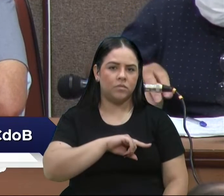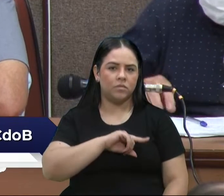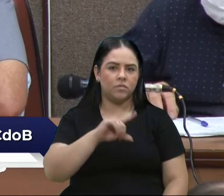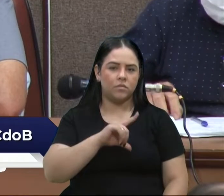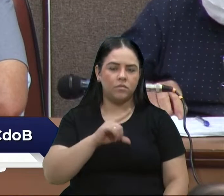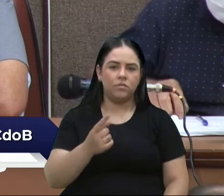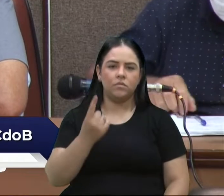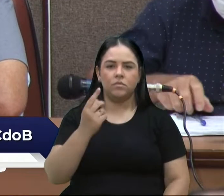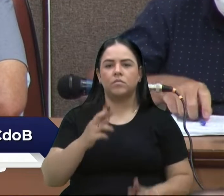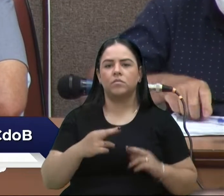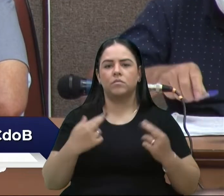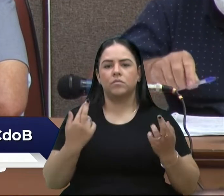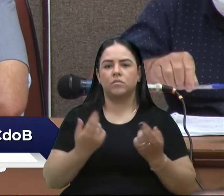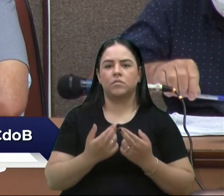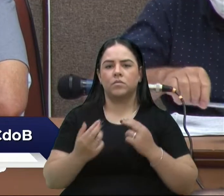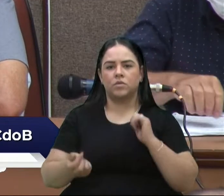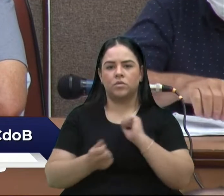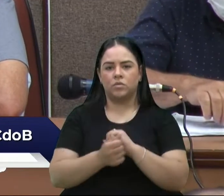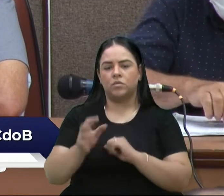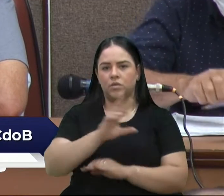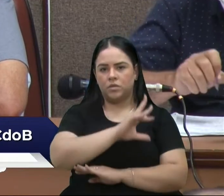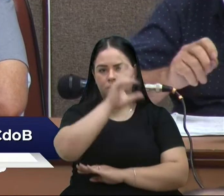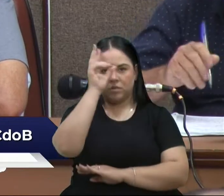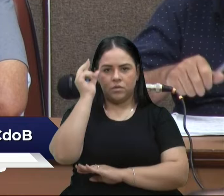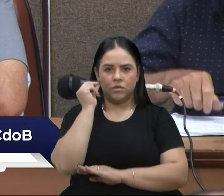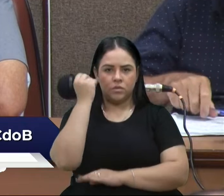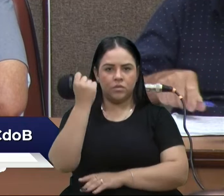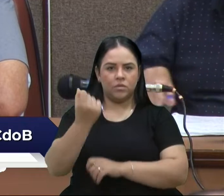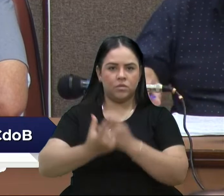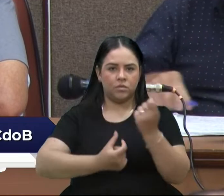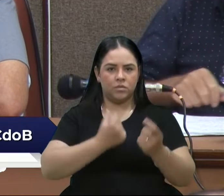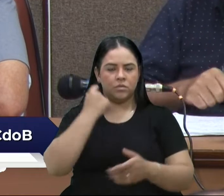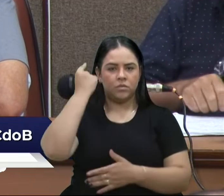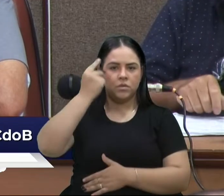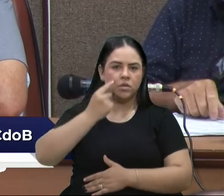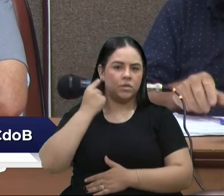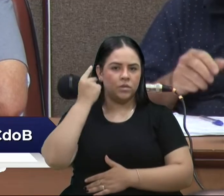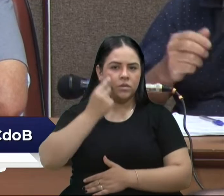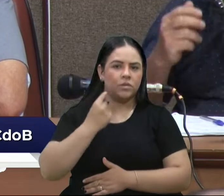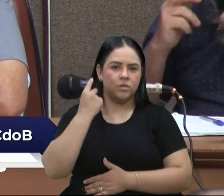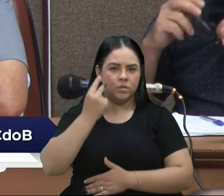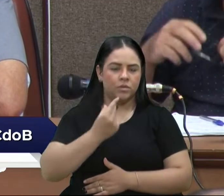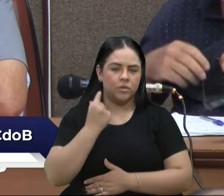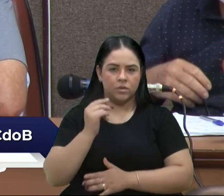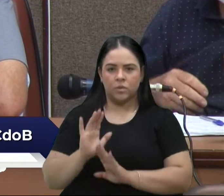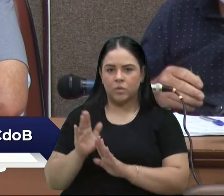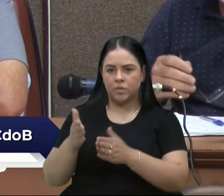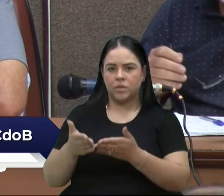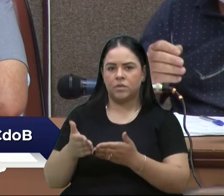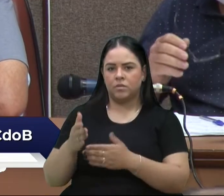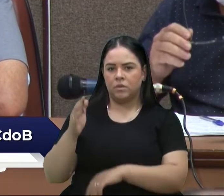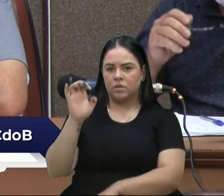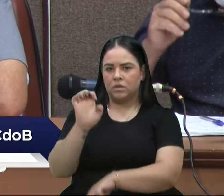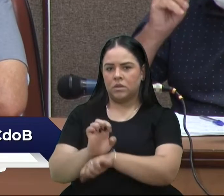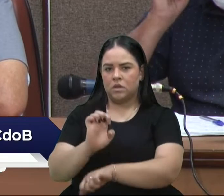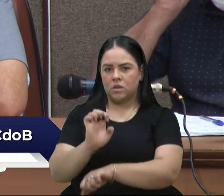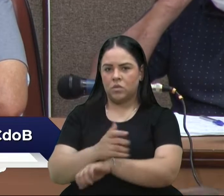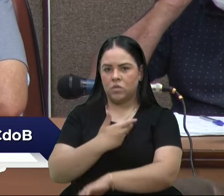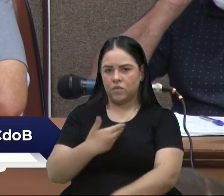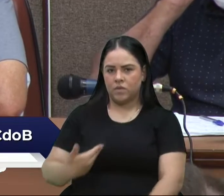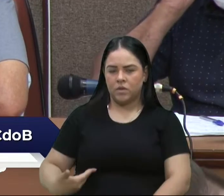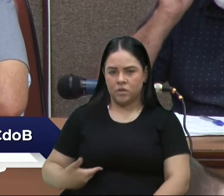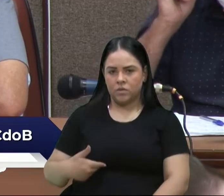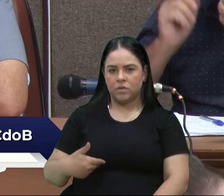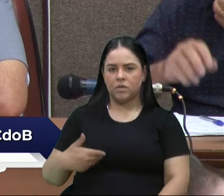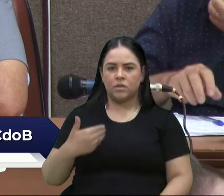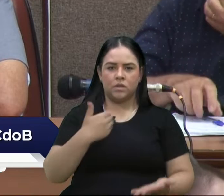ali com o prefeito, com alguns vereadores, alguns não, os vereadores da comissão, o Estado, secretaria,